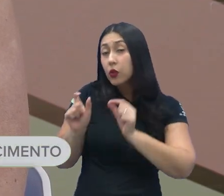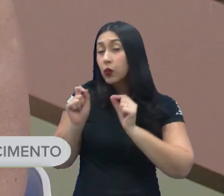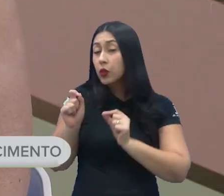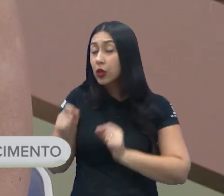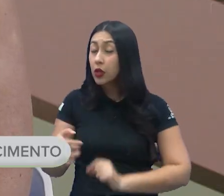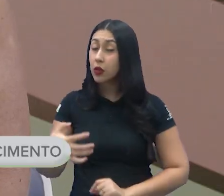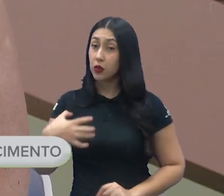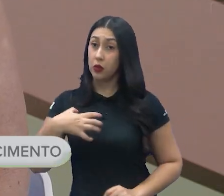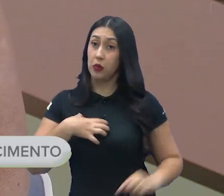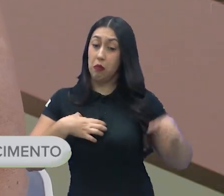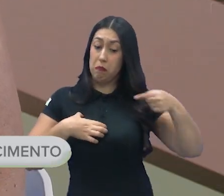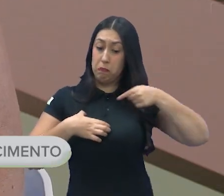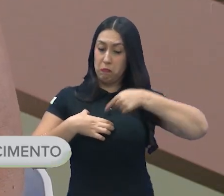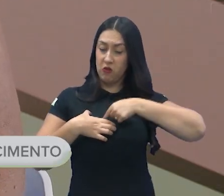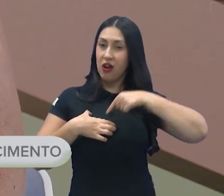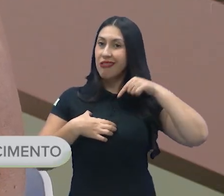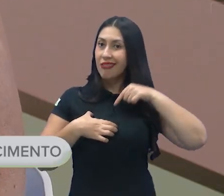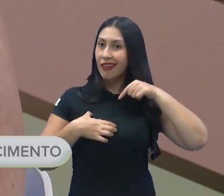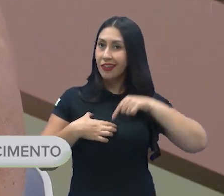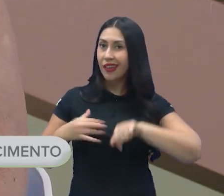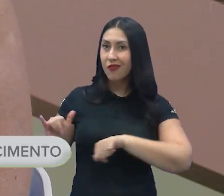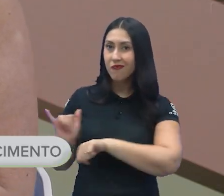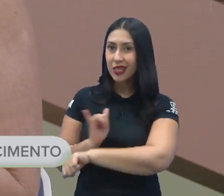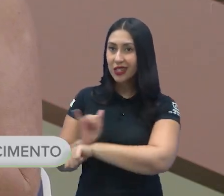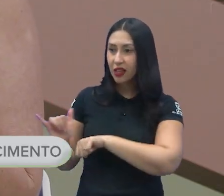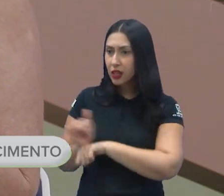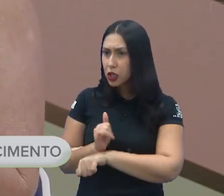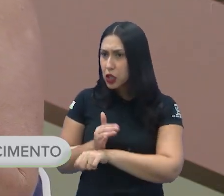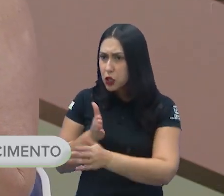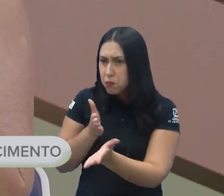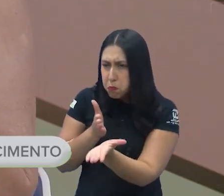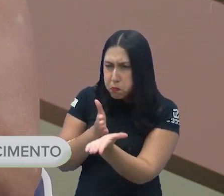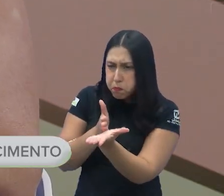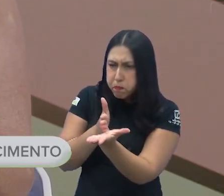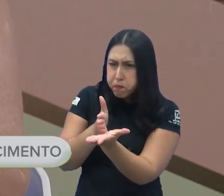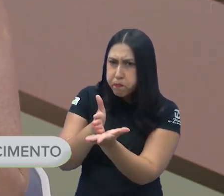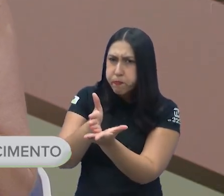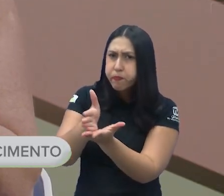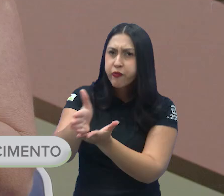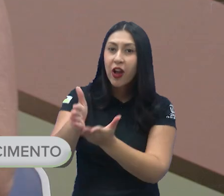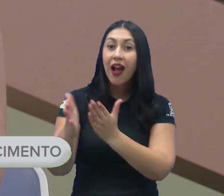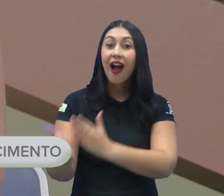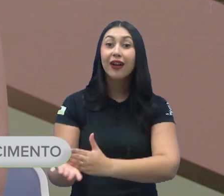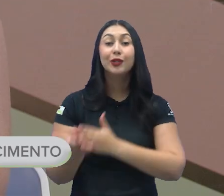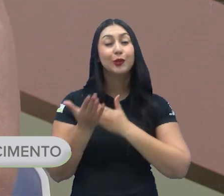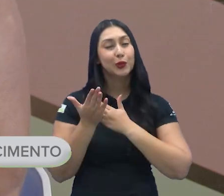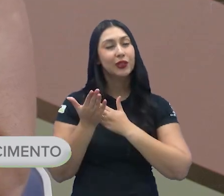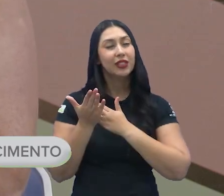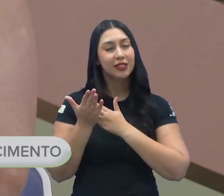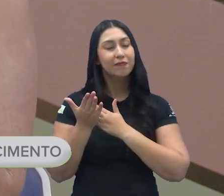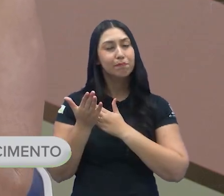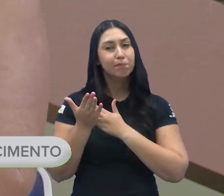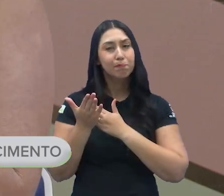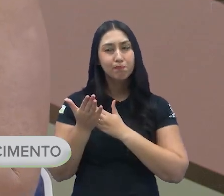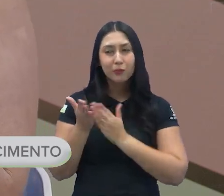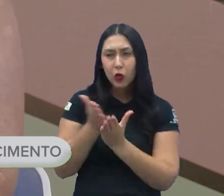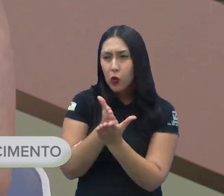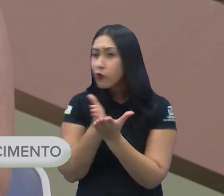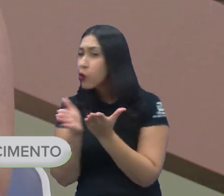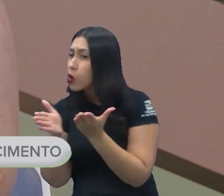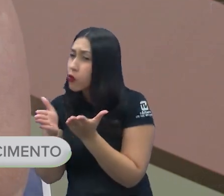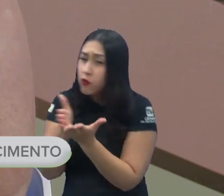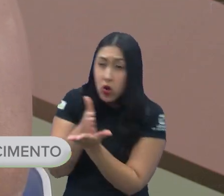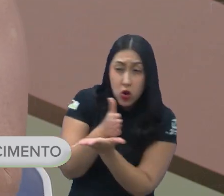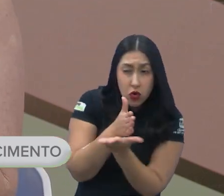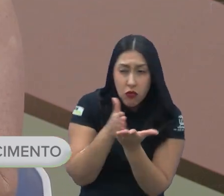um instrumento do nosso GPS, sabe? Ele vai te ajudar a redirecionar a rota, olhar, olha, é por aqui